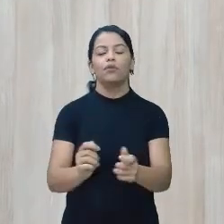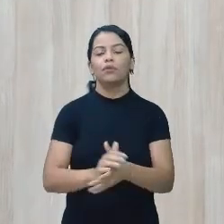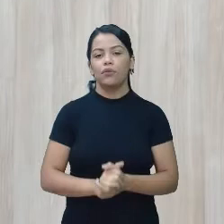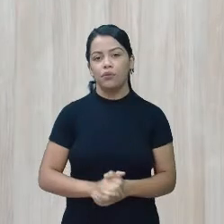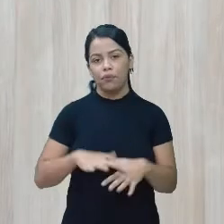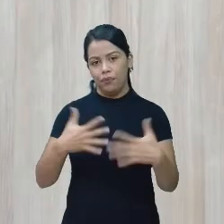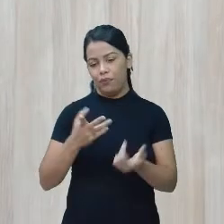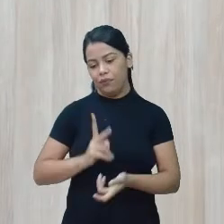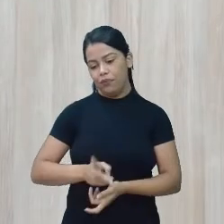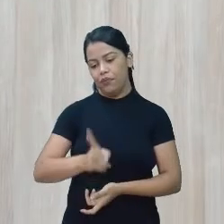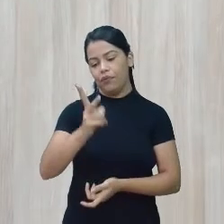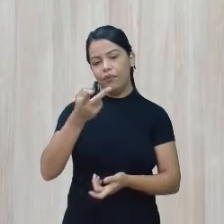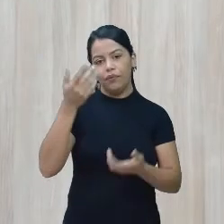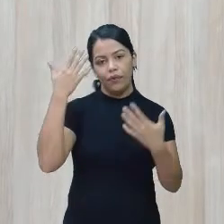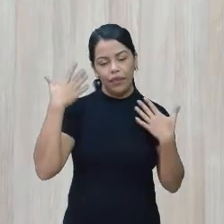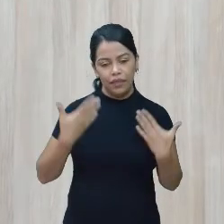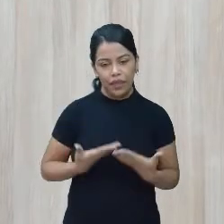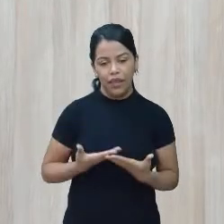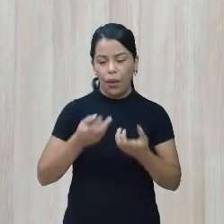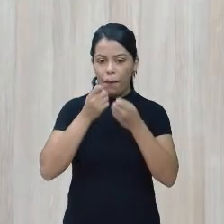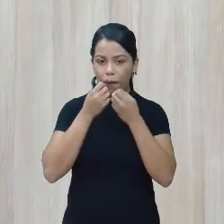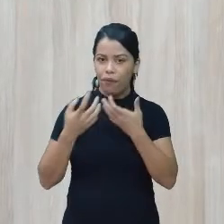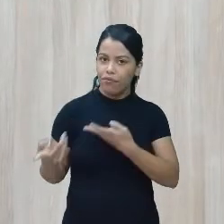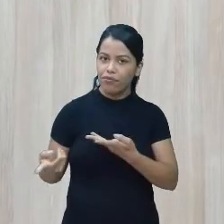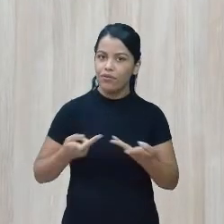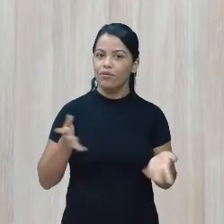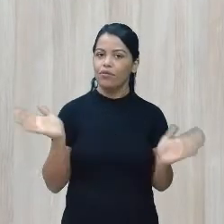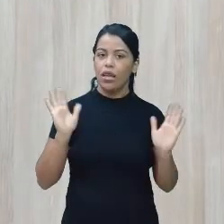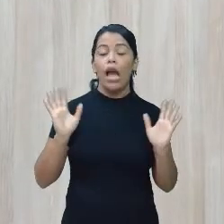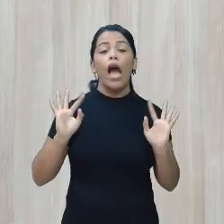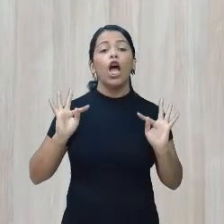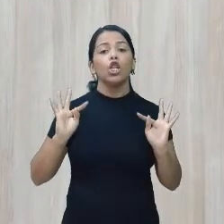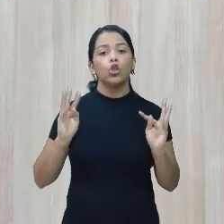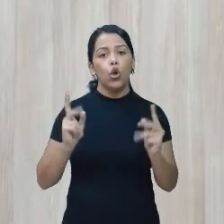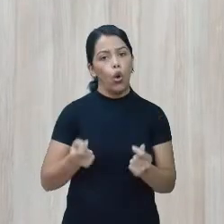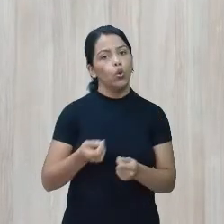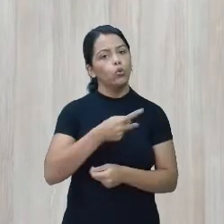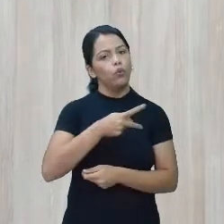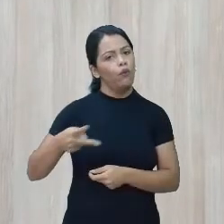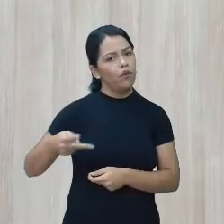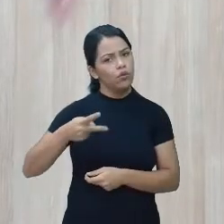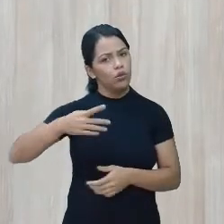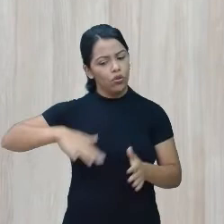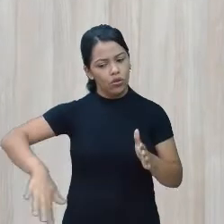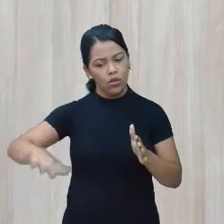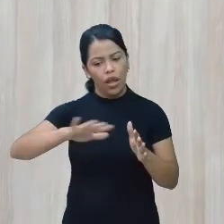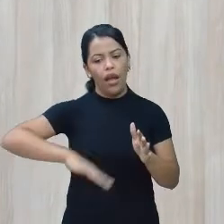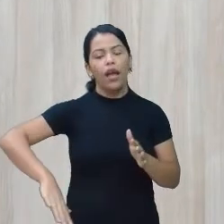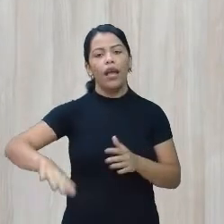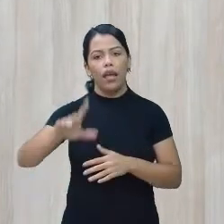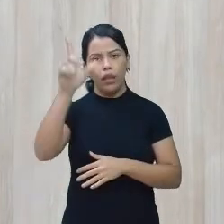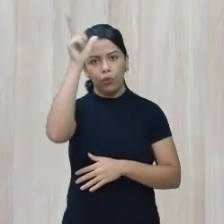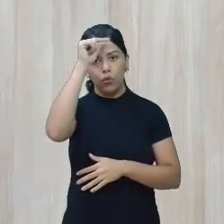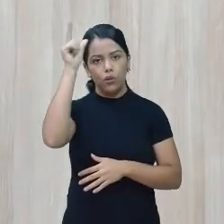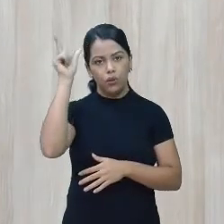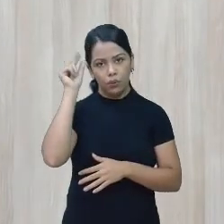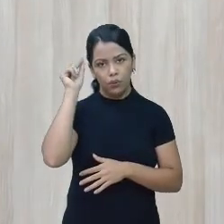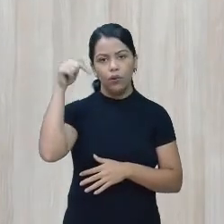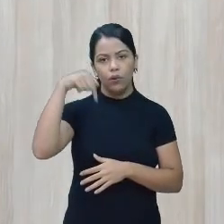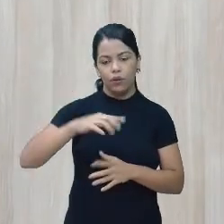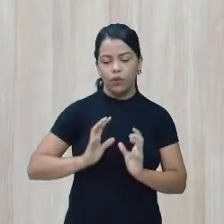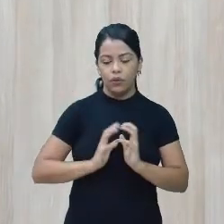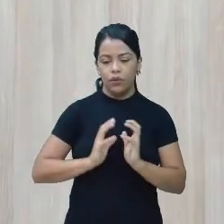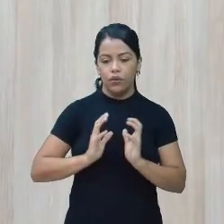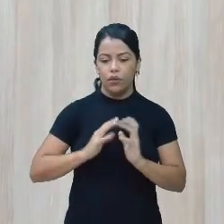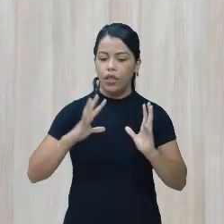sempre, saudar todos os professores e professoras da Rede Municipal do Recife, e todos os professores e professoras que estão